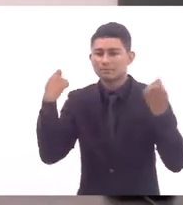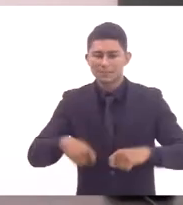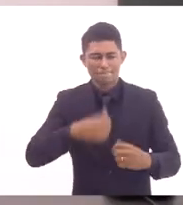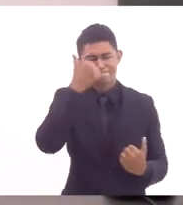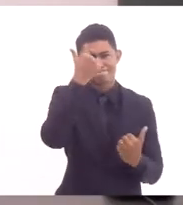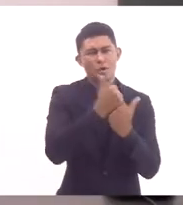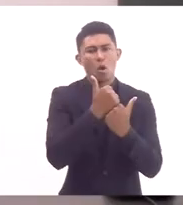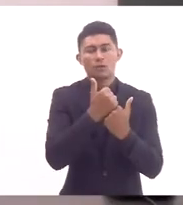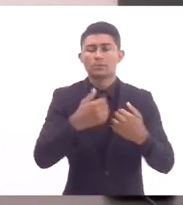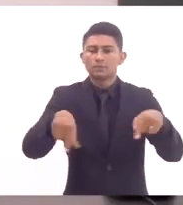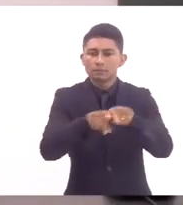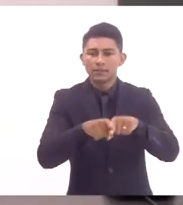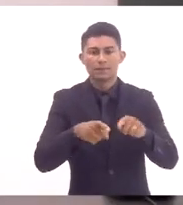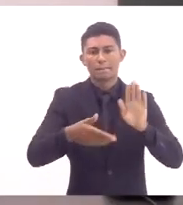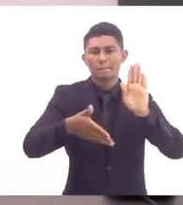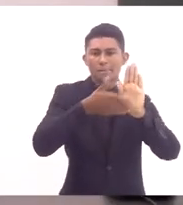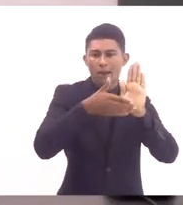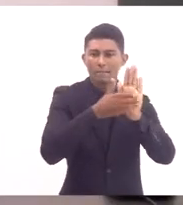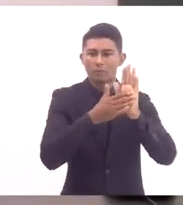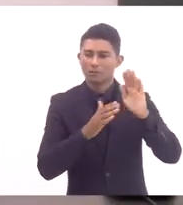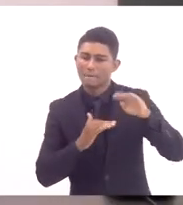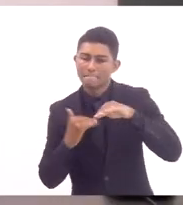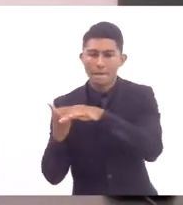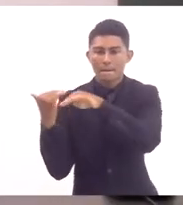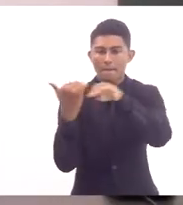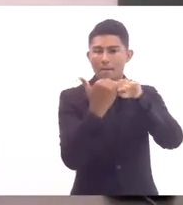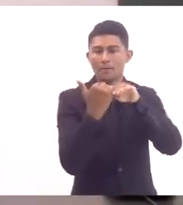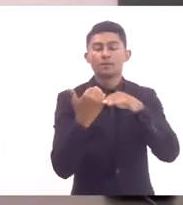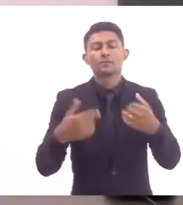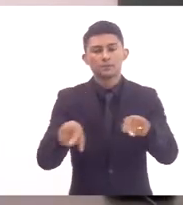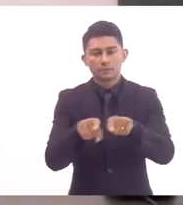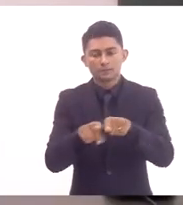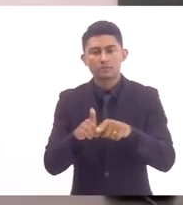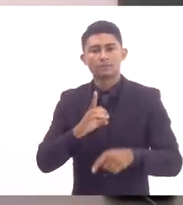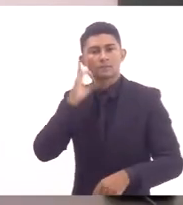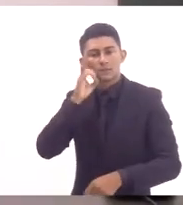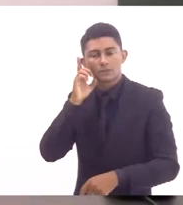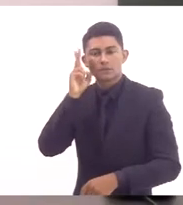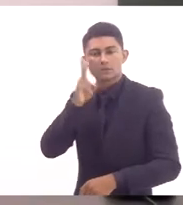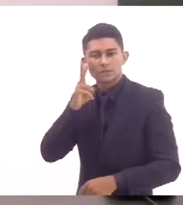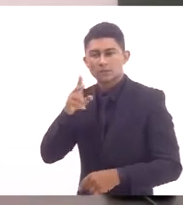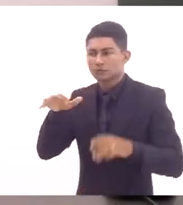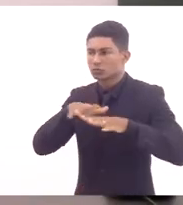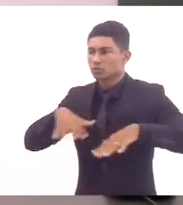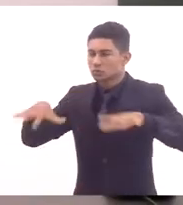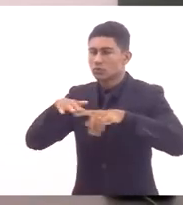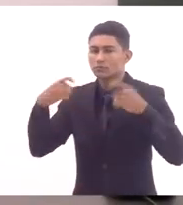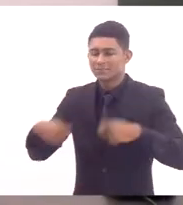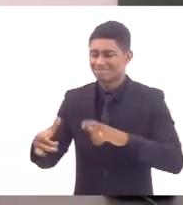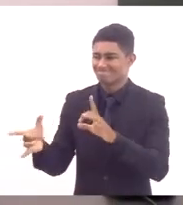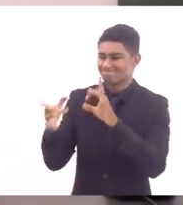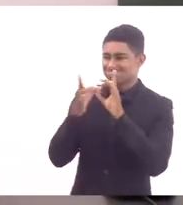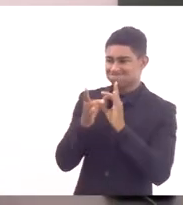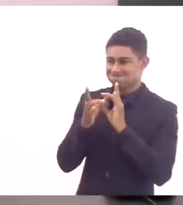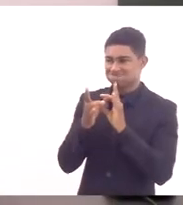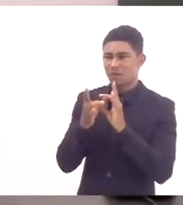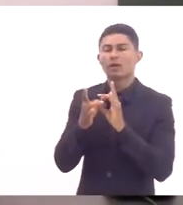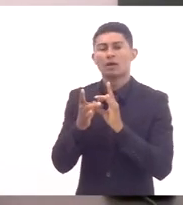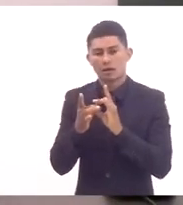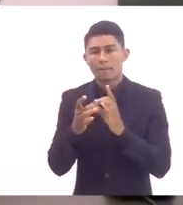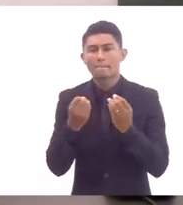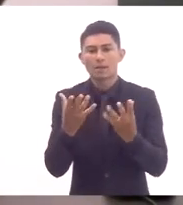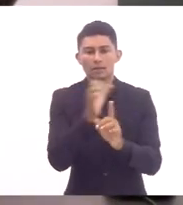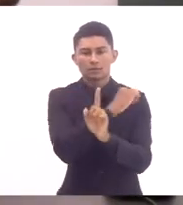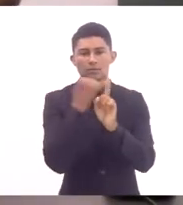e sejam parceiros para construirmos uma sociedade Mais equânime e aí hoje